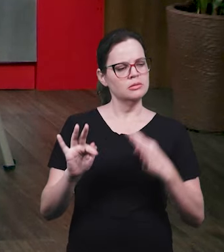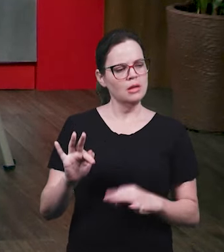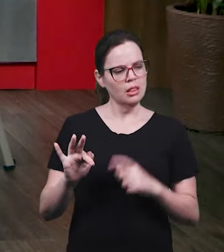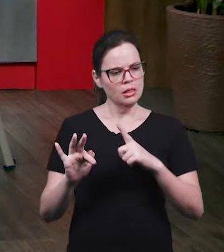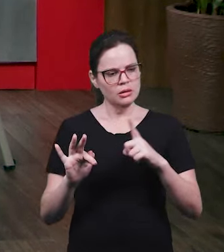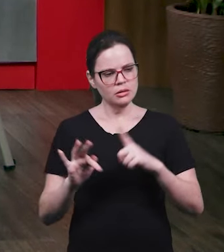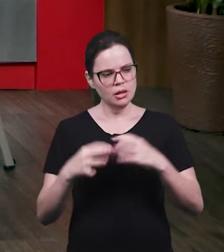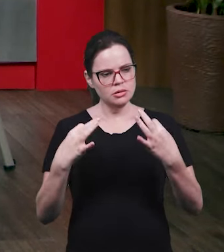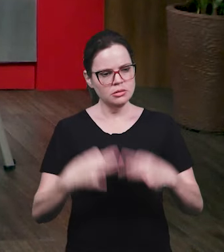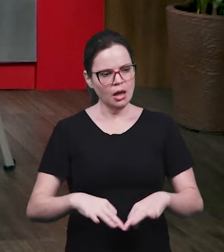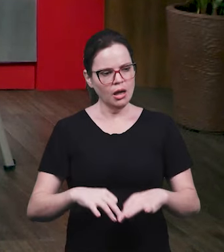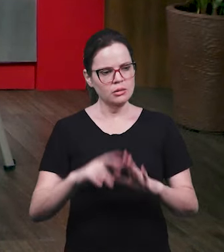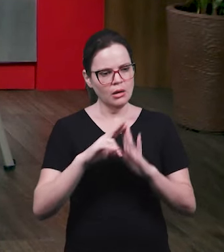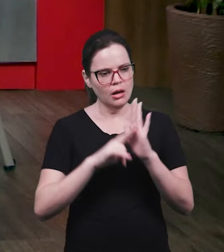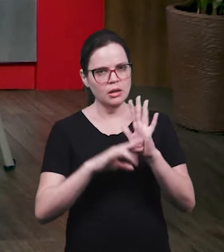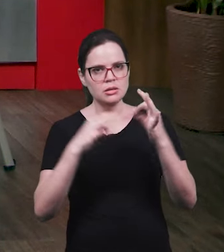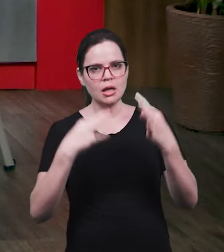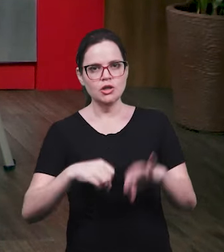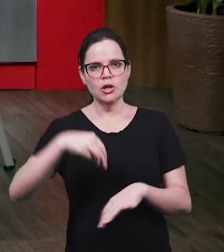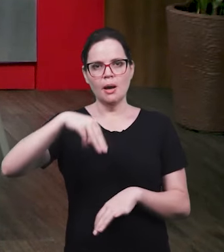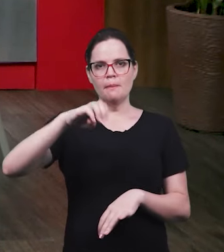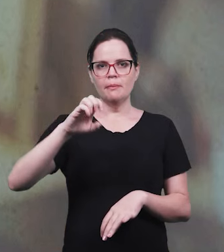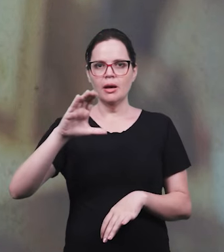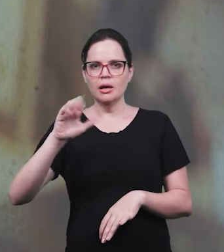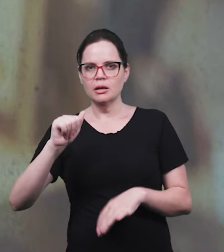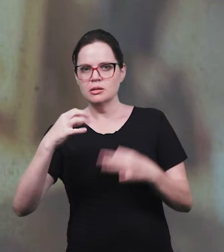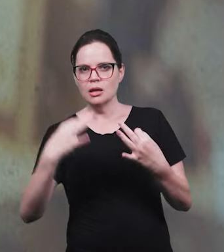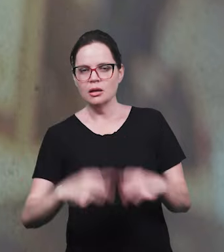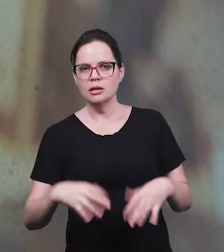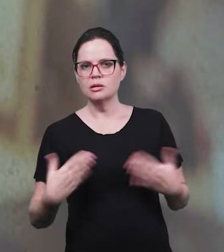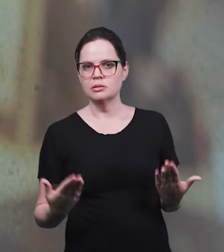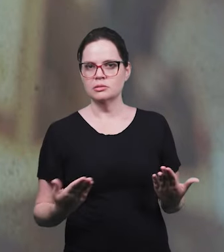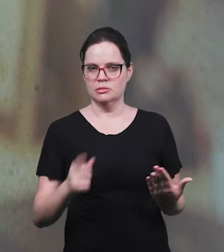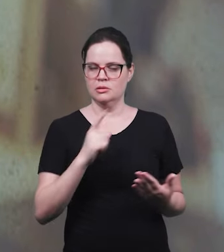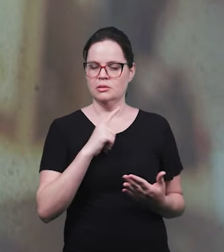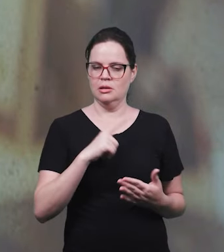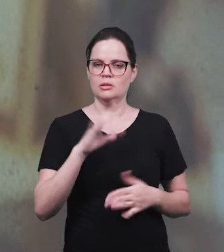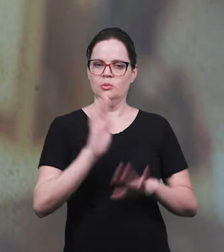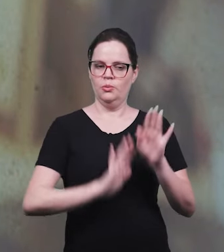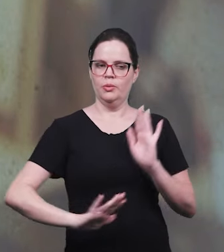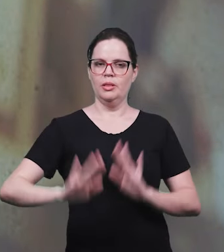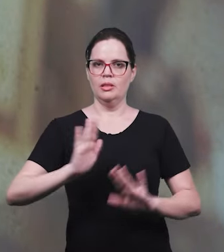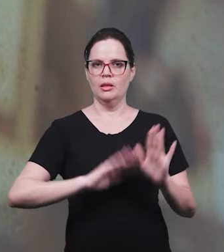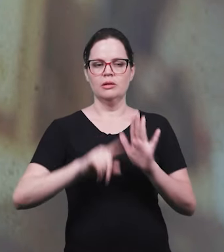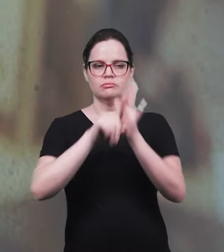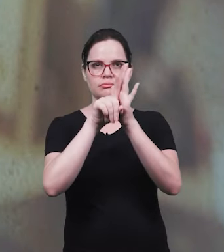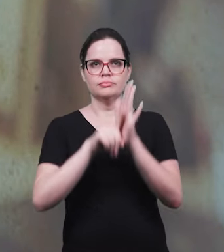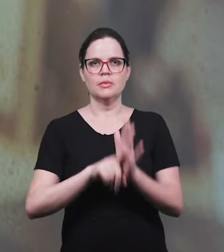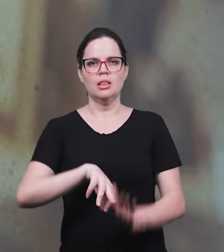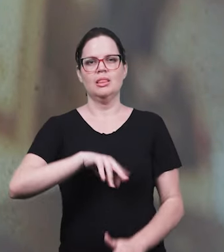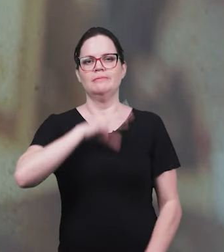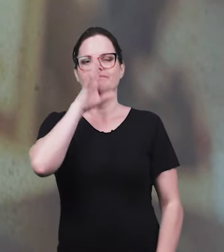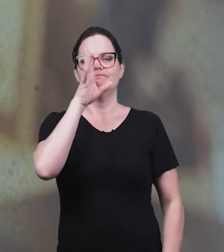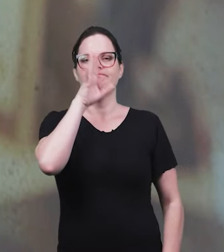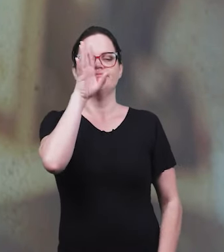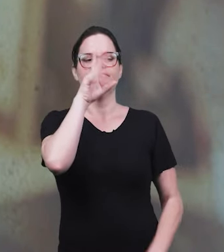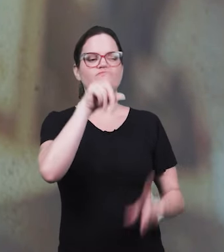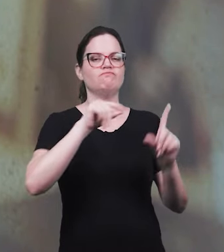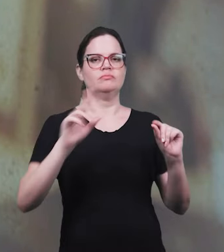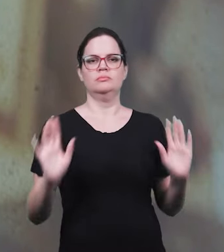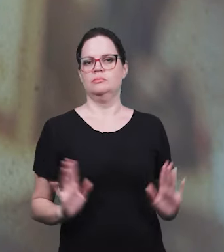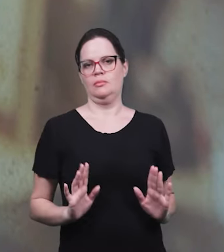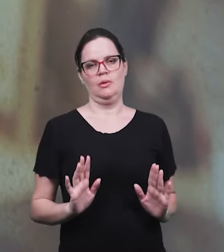compensa? Quais as referências que eu tenho? Quem já se formou nela? Então, isso é um cuidado muito grande. Nós precisamos não fazer por fazer e